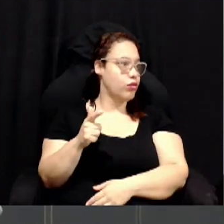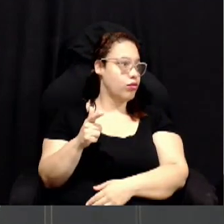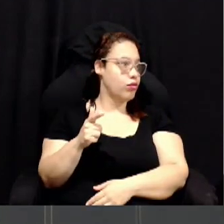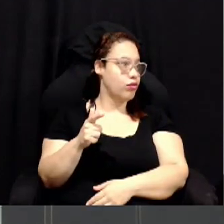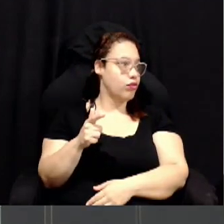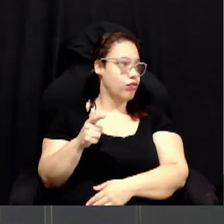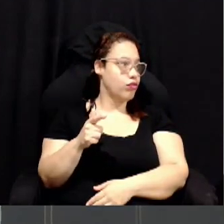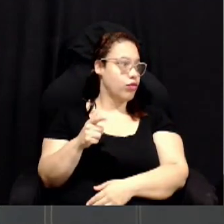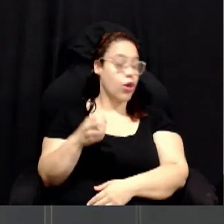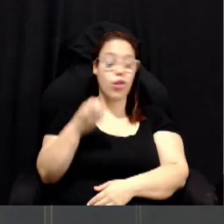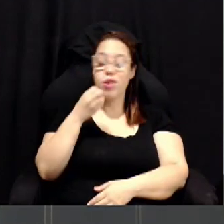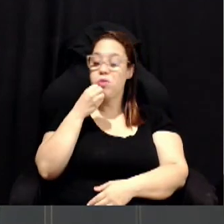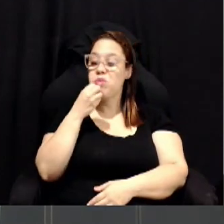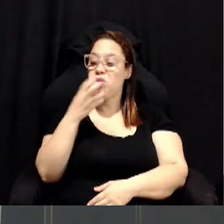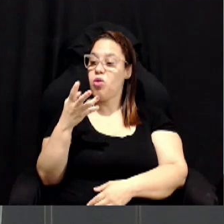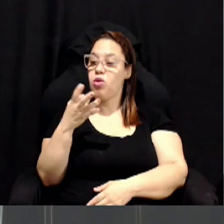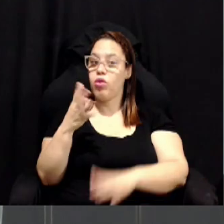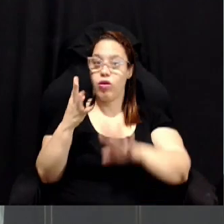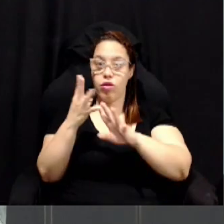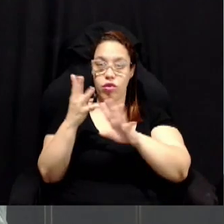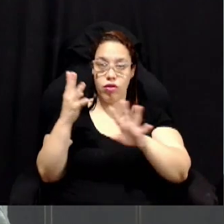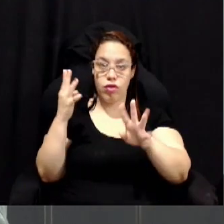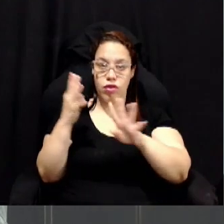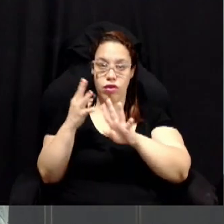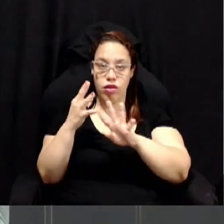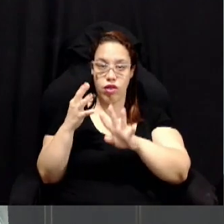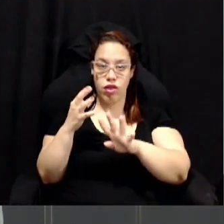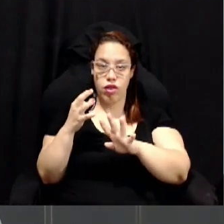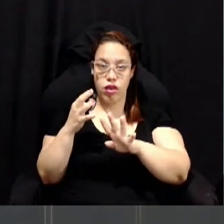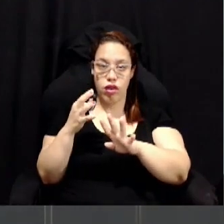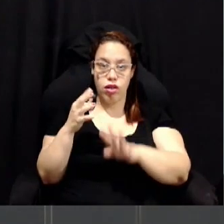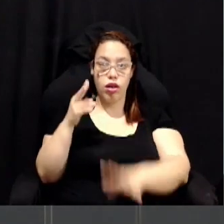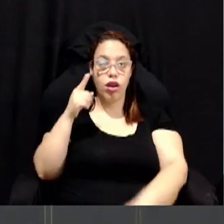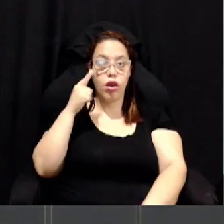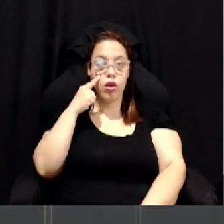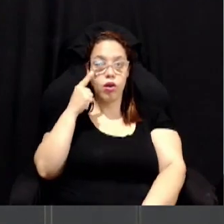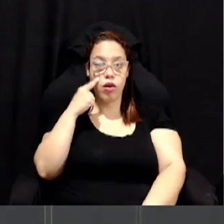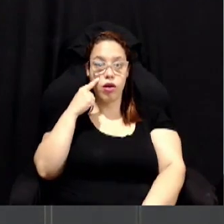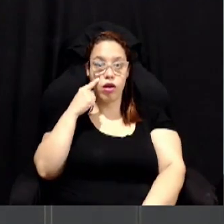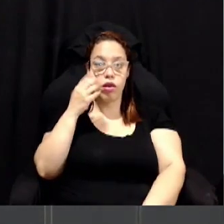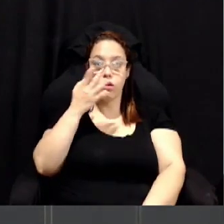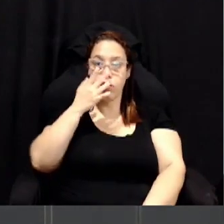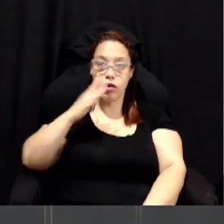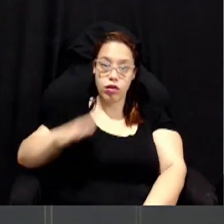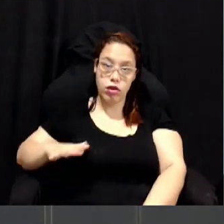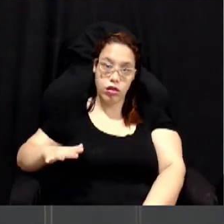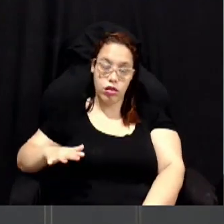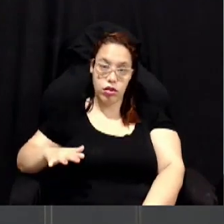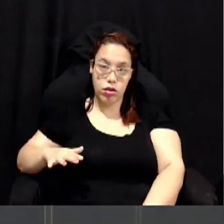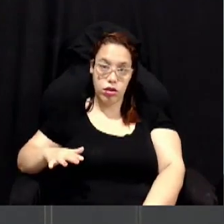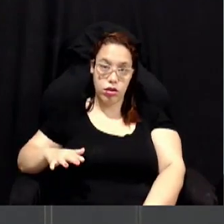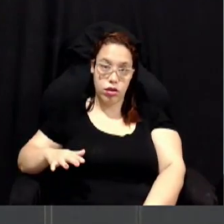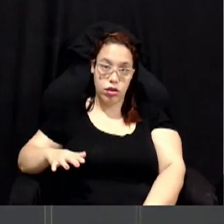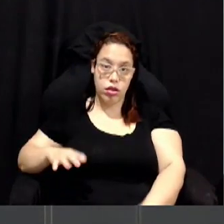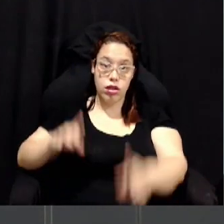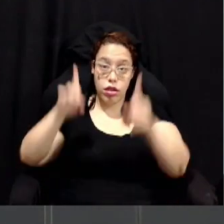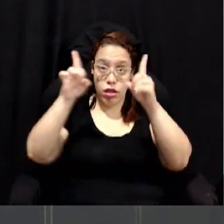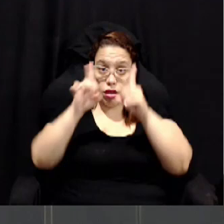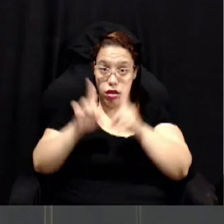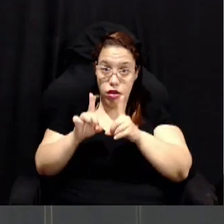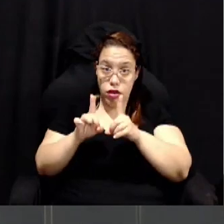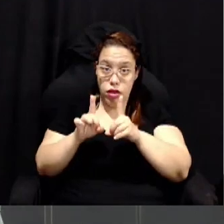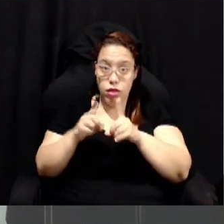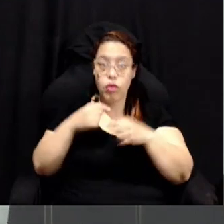bom quando você tá numa fila e de repente alguém diz assim, olha, tem uma criança aqui, gente, olha, deficiente, olha, tem um